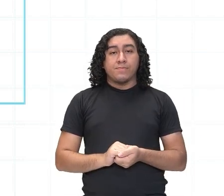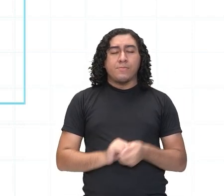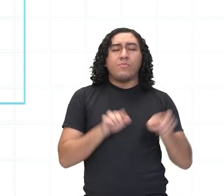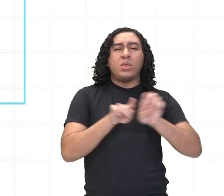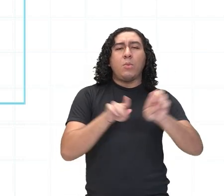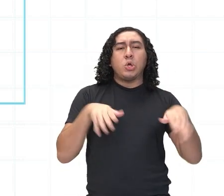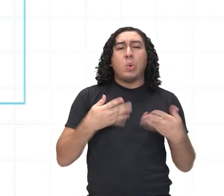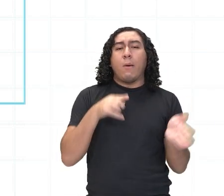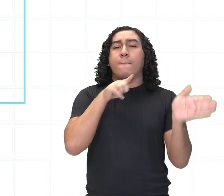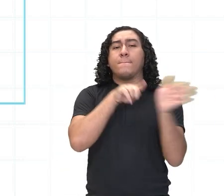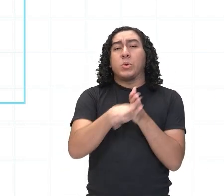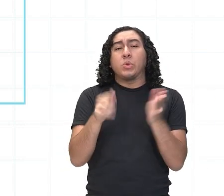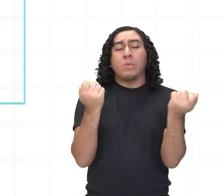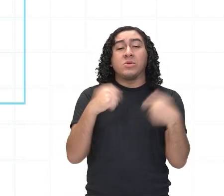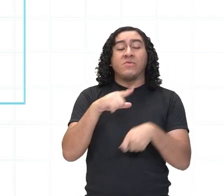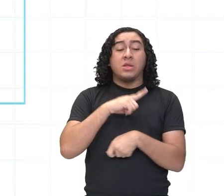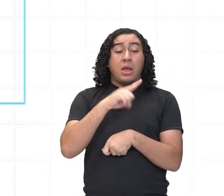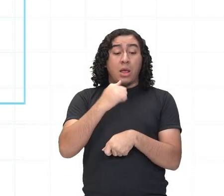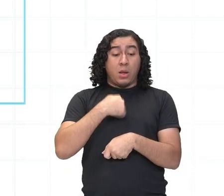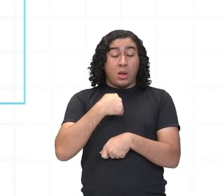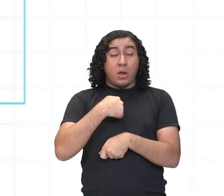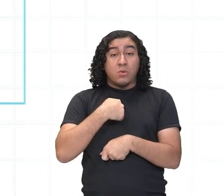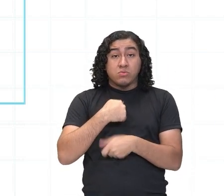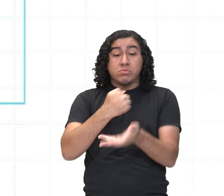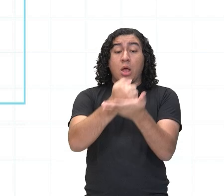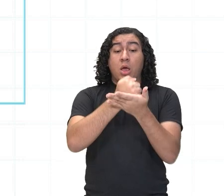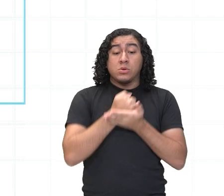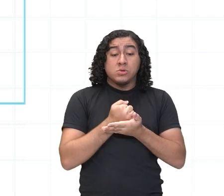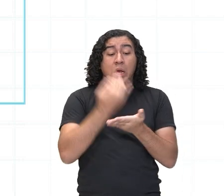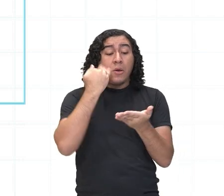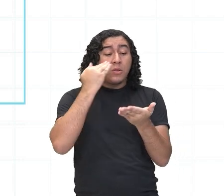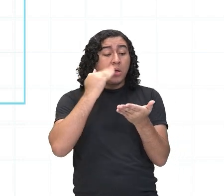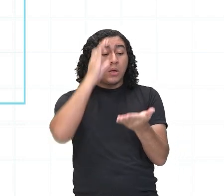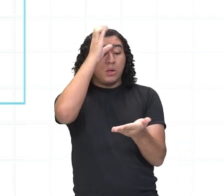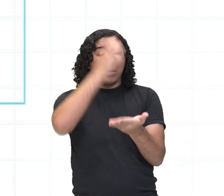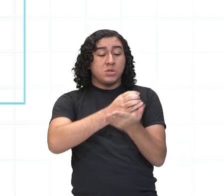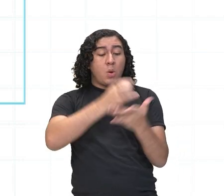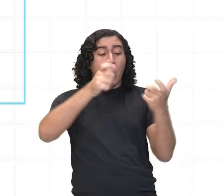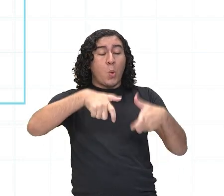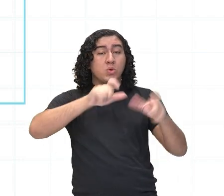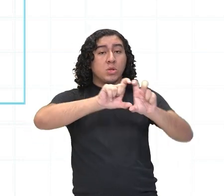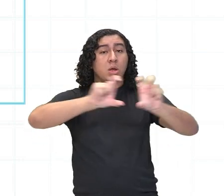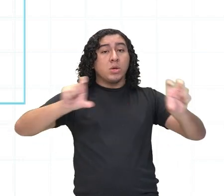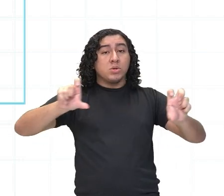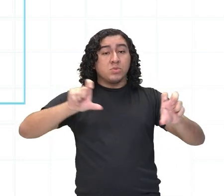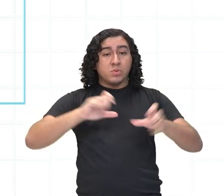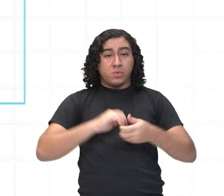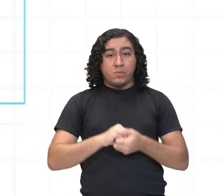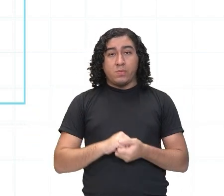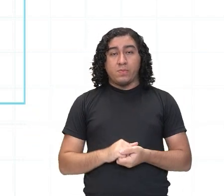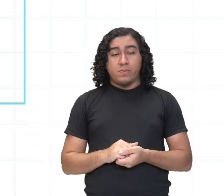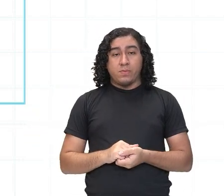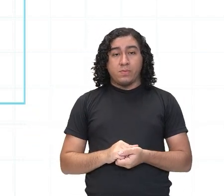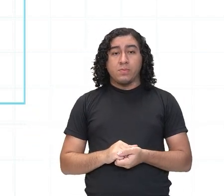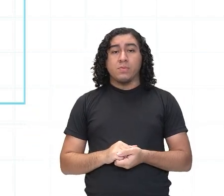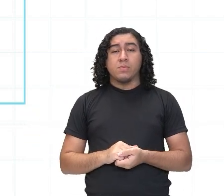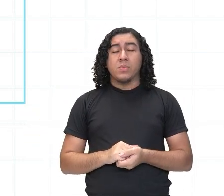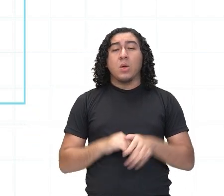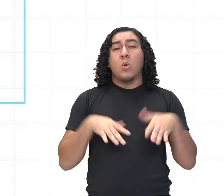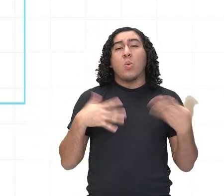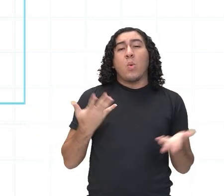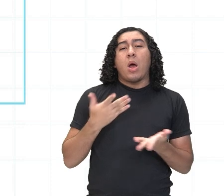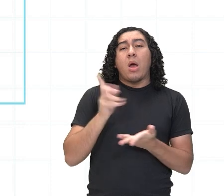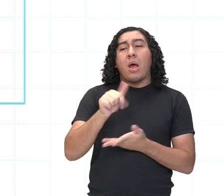perguntas podem me ajudar a identificar a tese? Olhem aí, qual é o posicionamento do